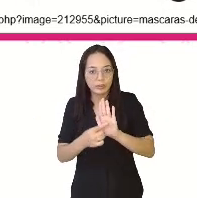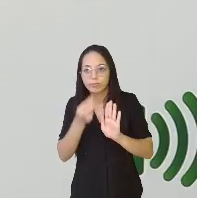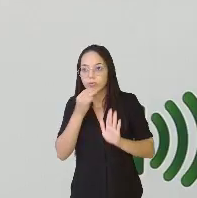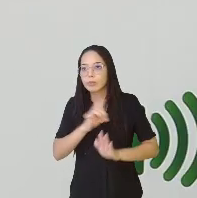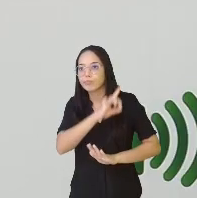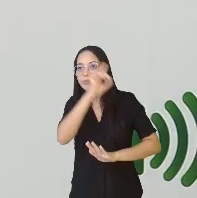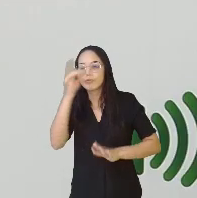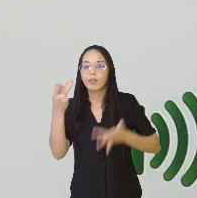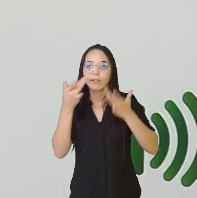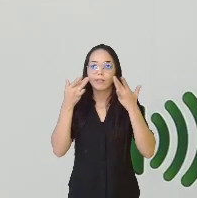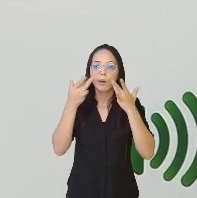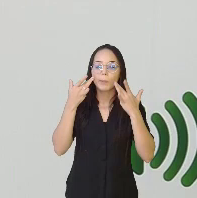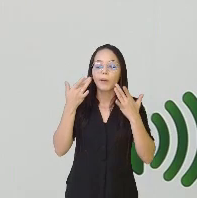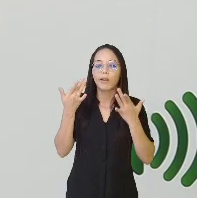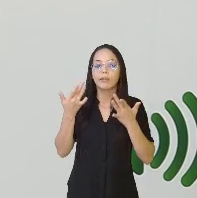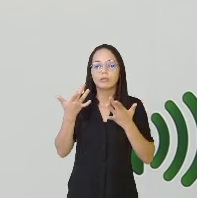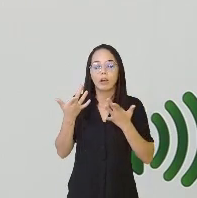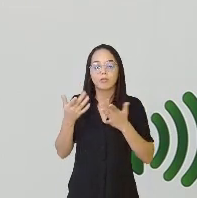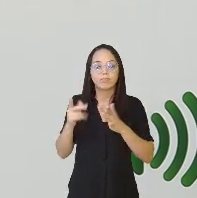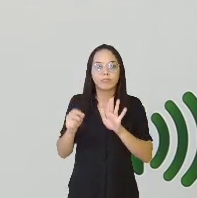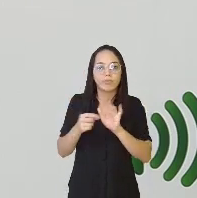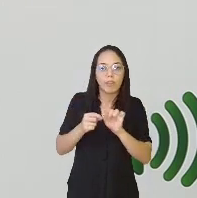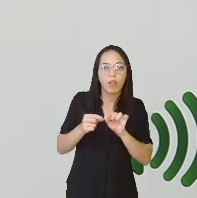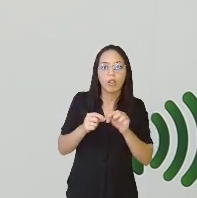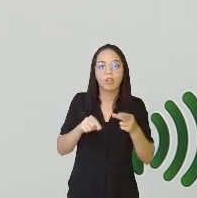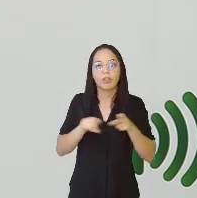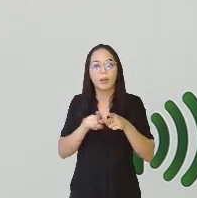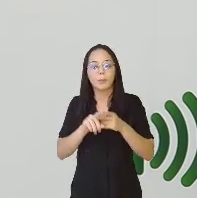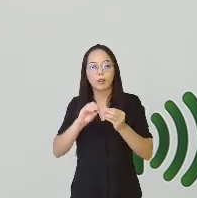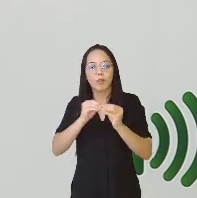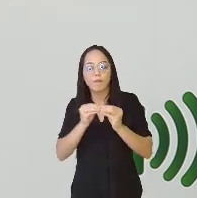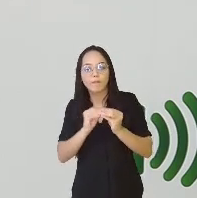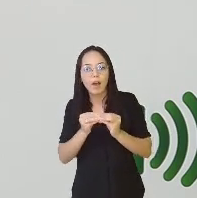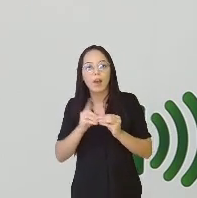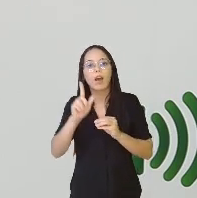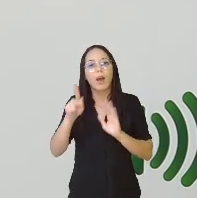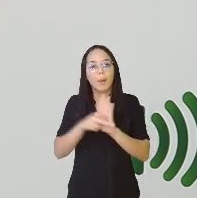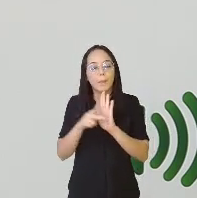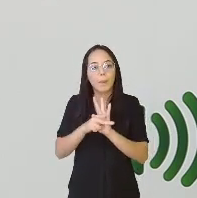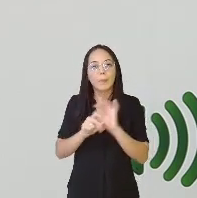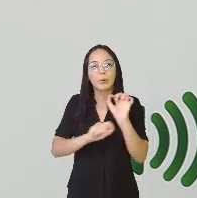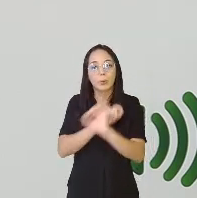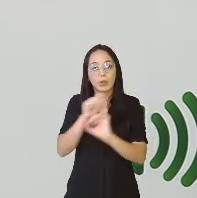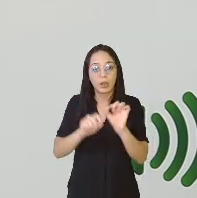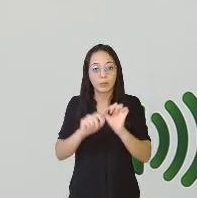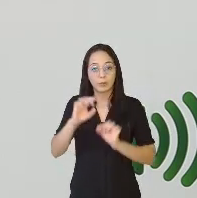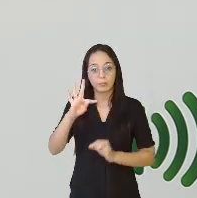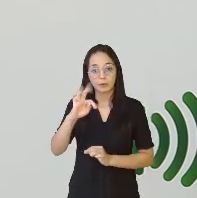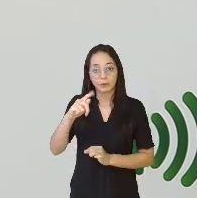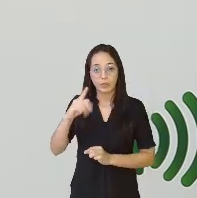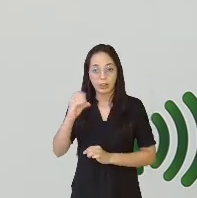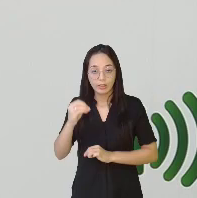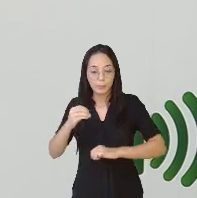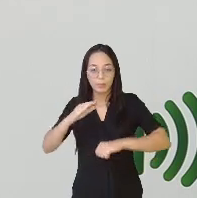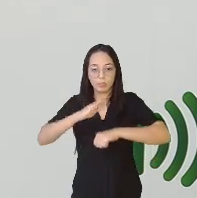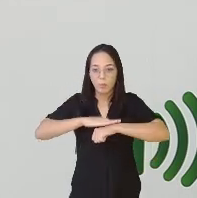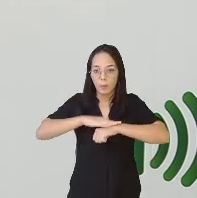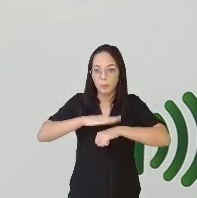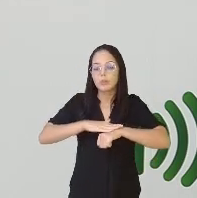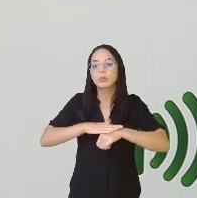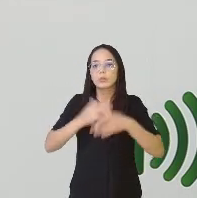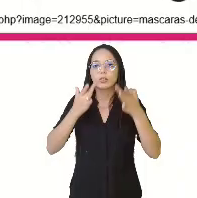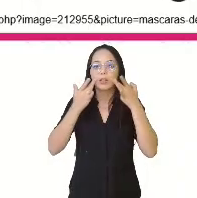peça está sendo exibida, que a novela está sendo passada, então é o tempo teatral. O tempo